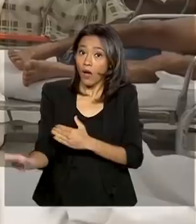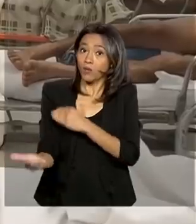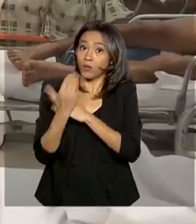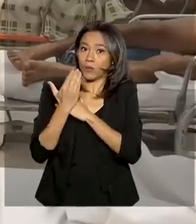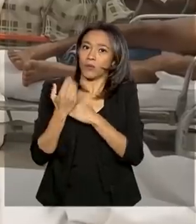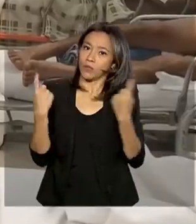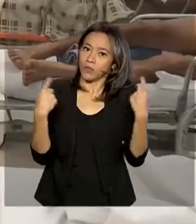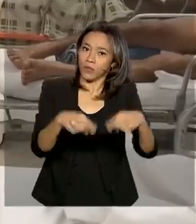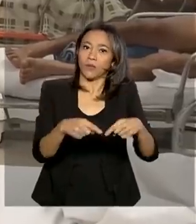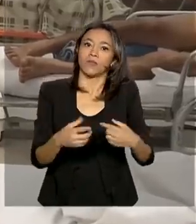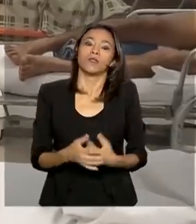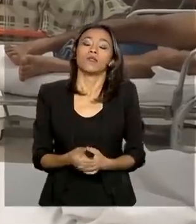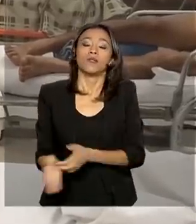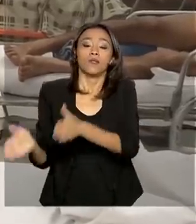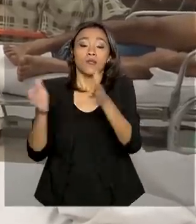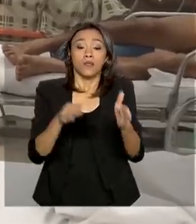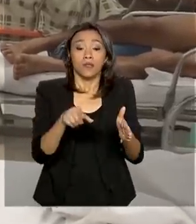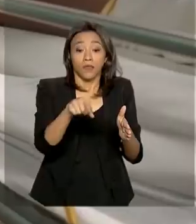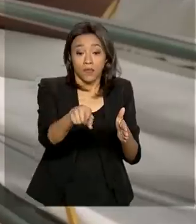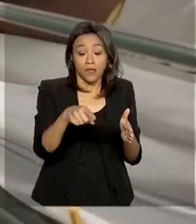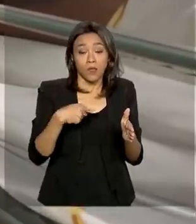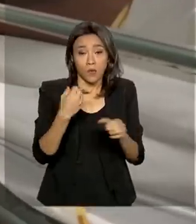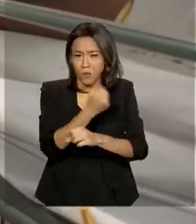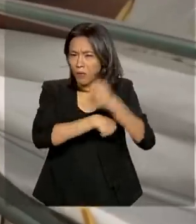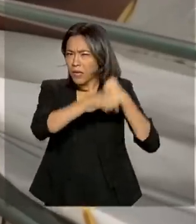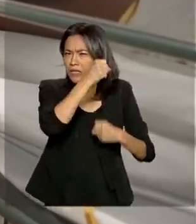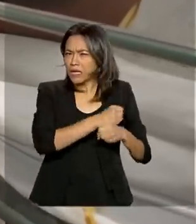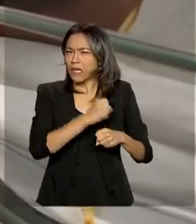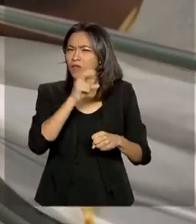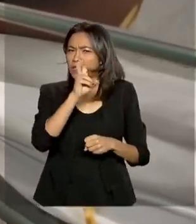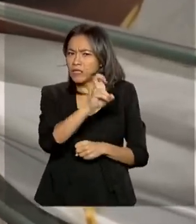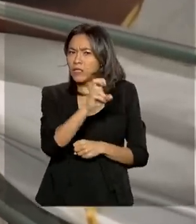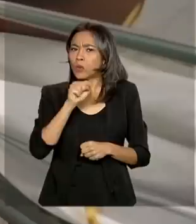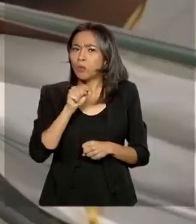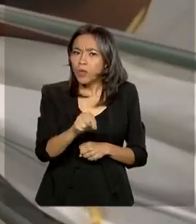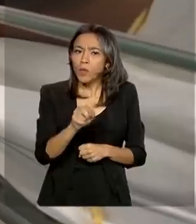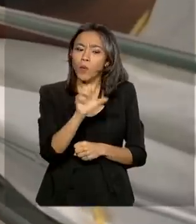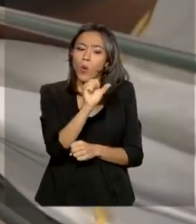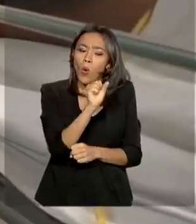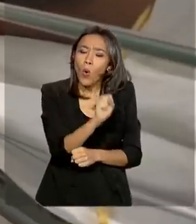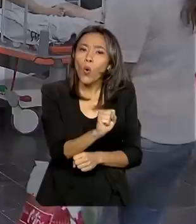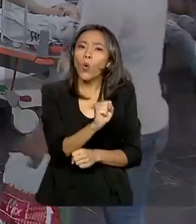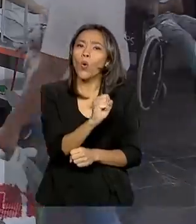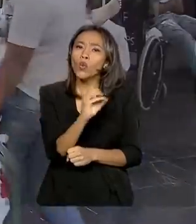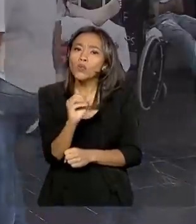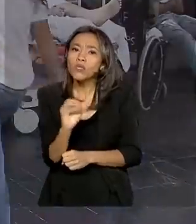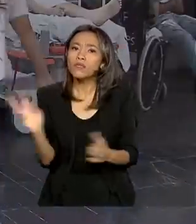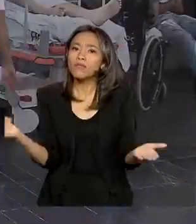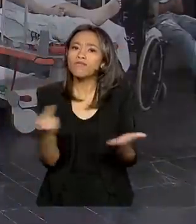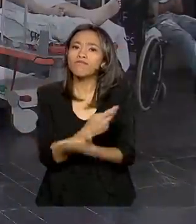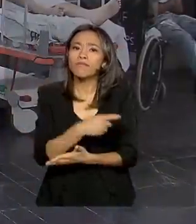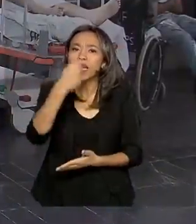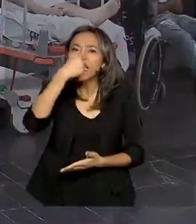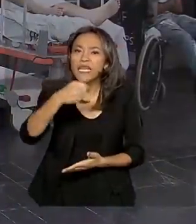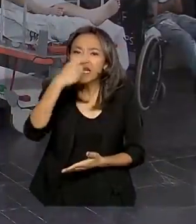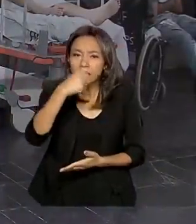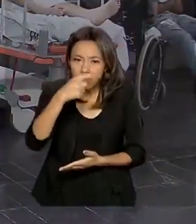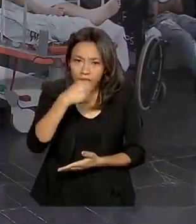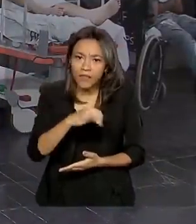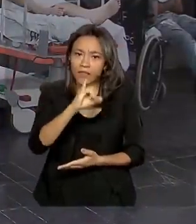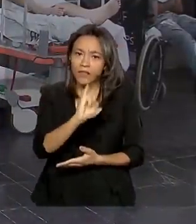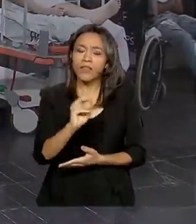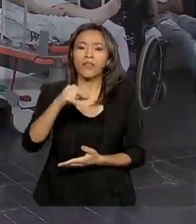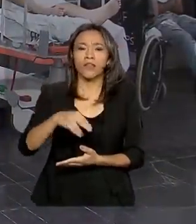empresa. No ano passado, o país registrou 5.800 casos da gripe influenza, com 1